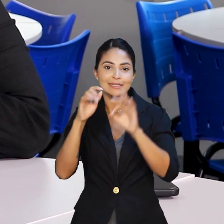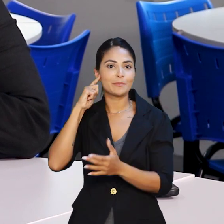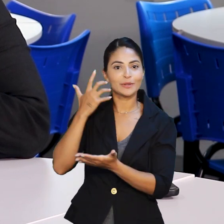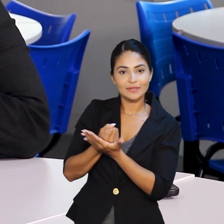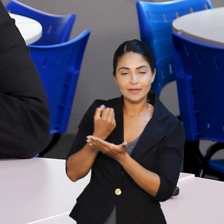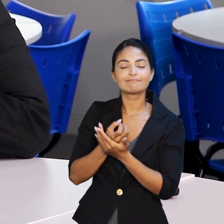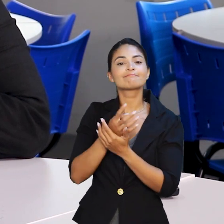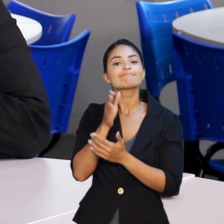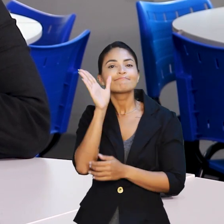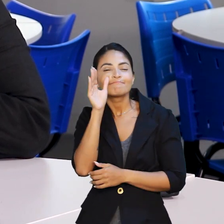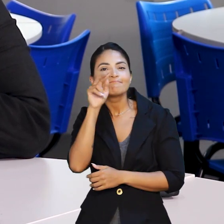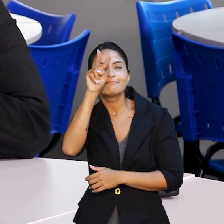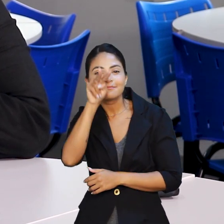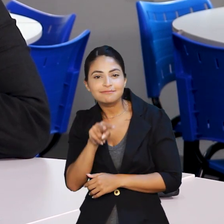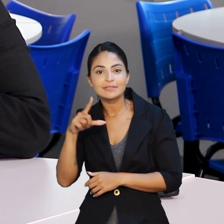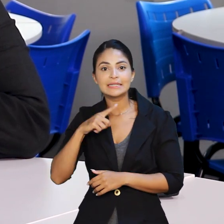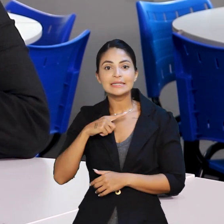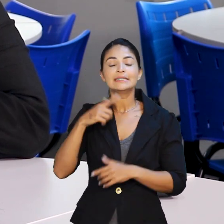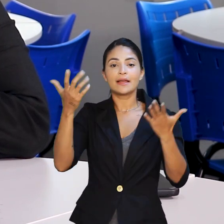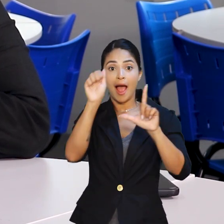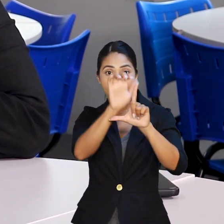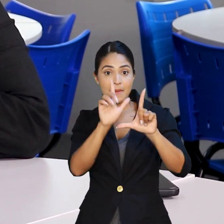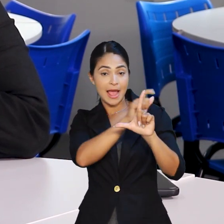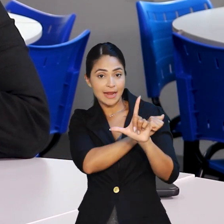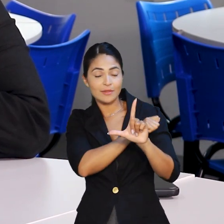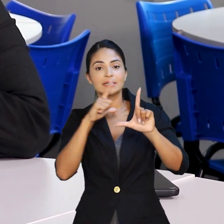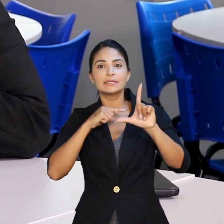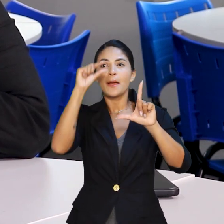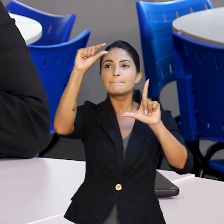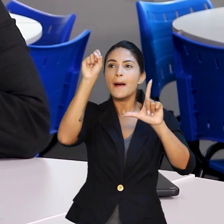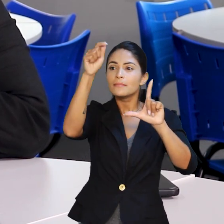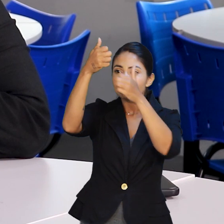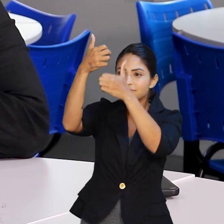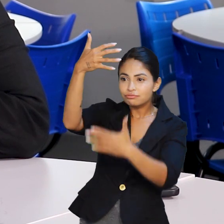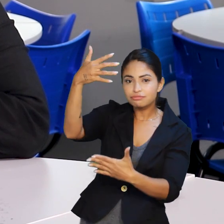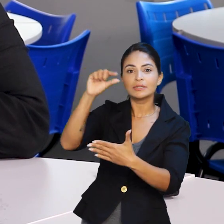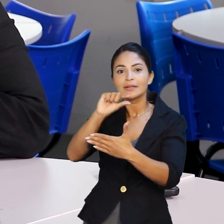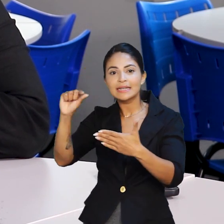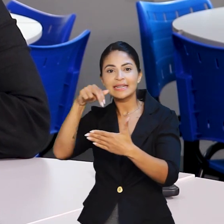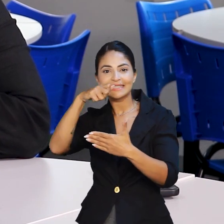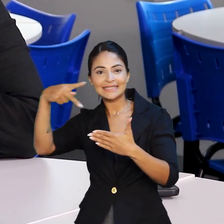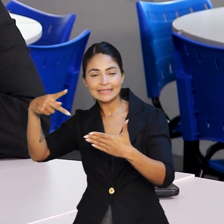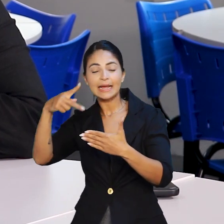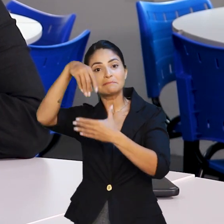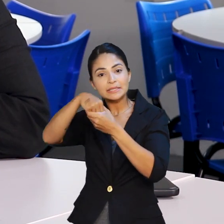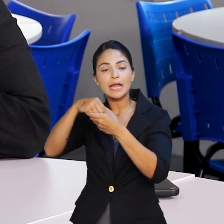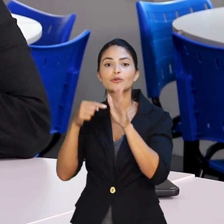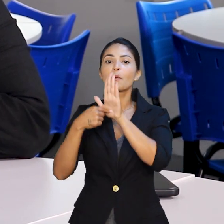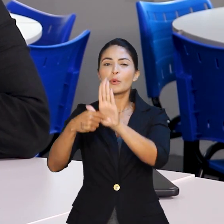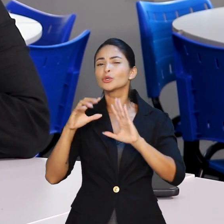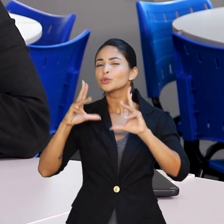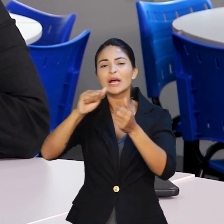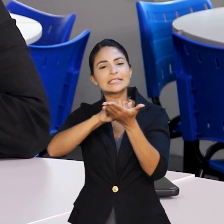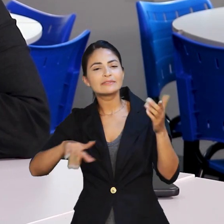também. Dá uma olhada lá que vocês encontram, tem uma aba do NAP no ambiente do aluno e no ambiente do professor, com todas as atividades